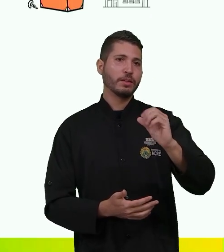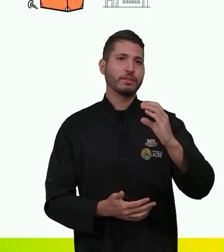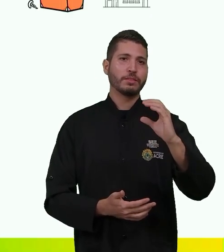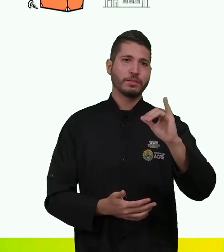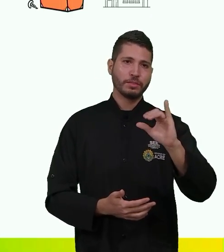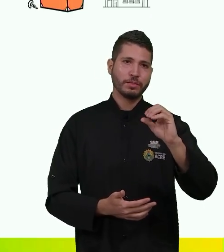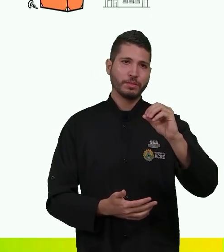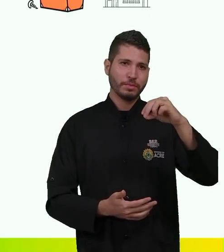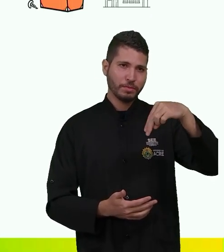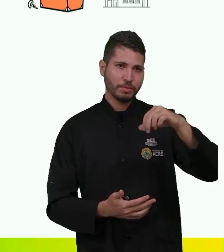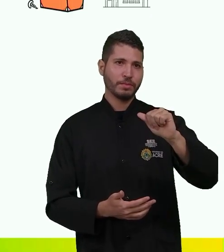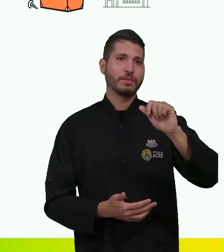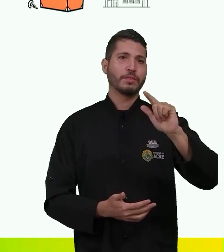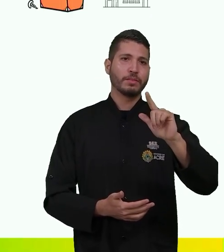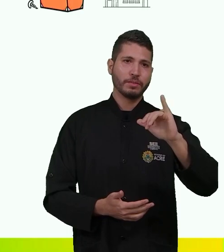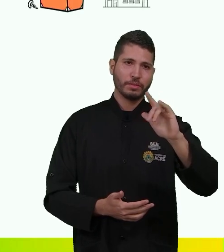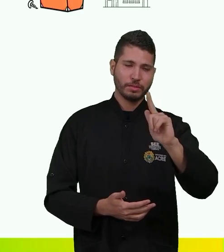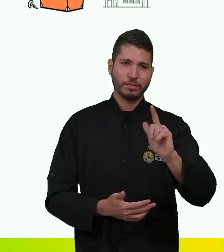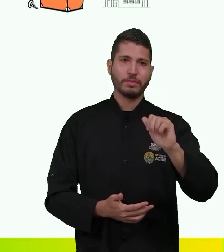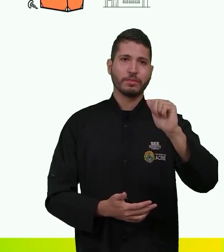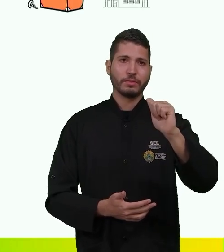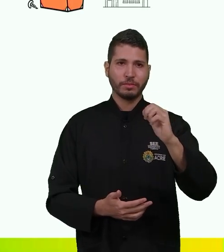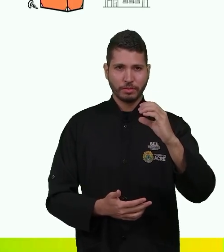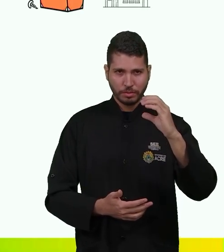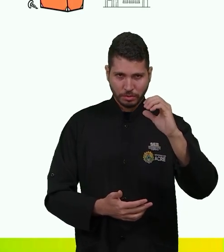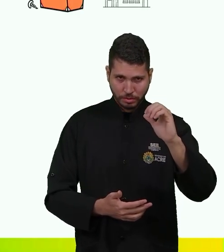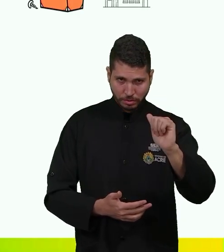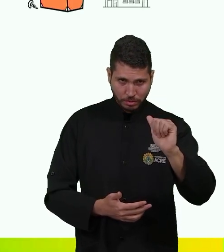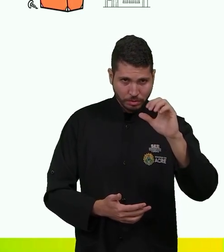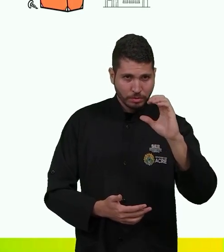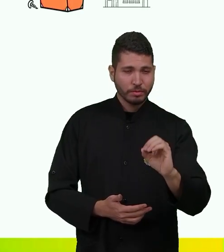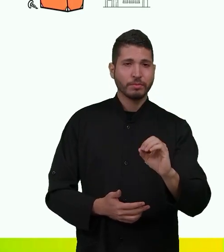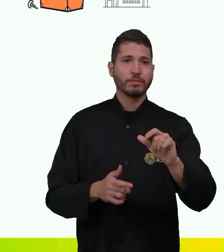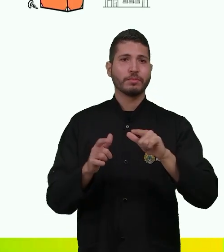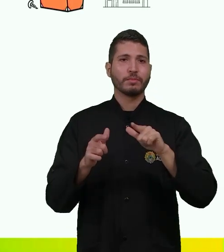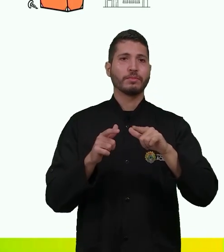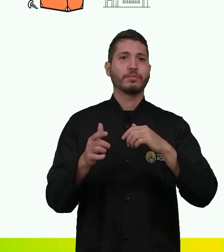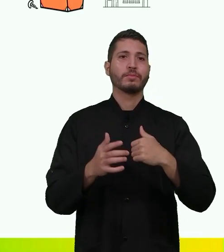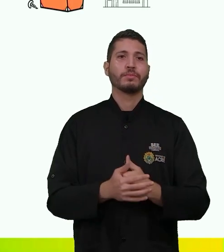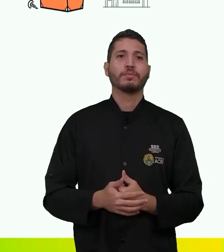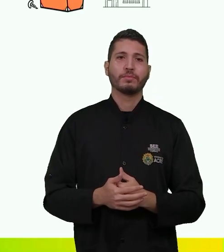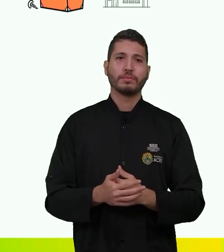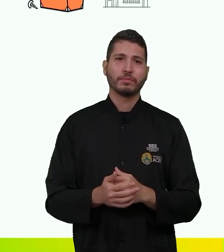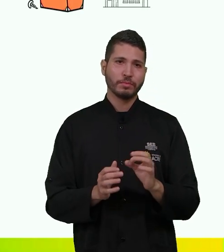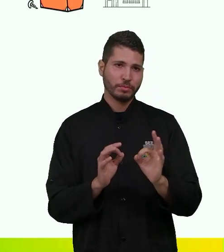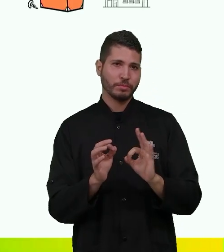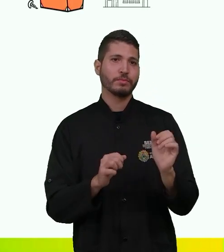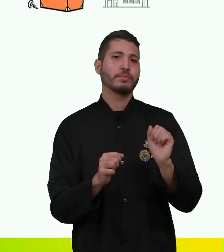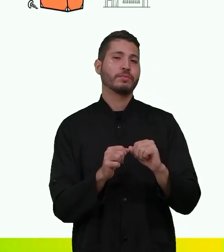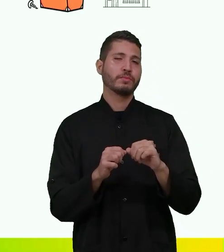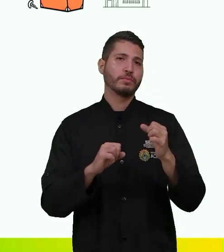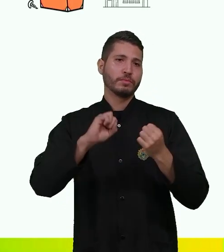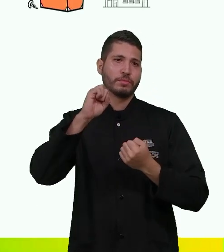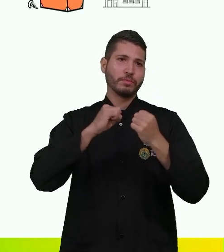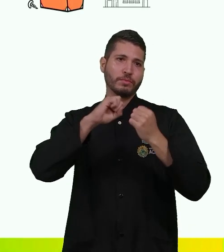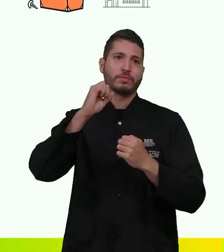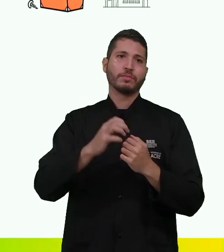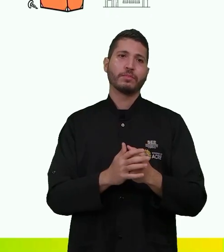a Toyota e a Ford, o Fordismo e o Taylorismo, que são modos de